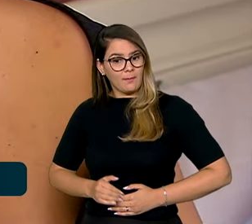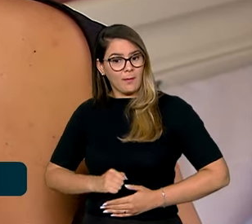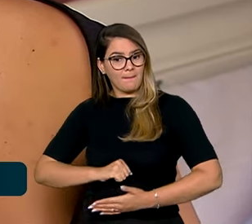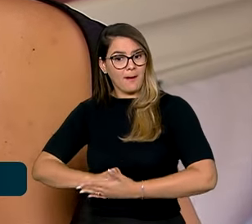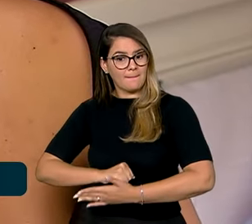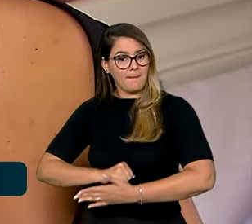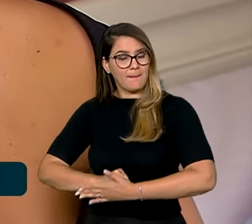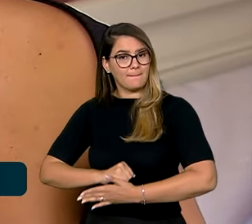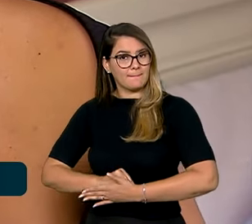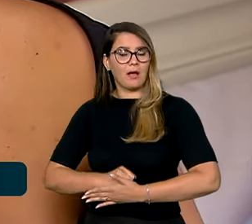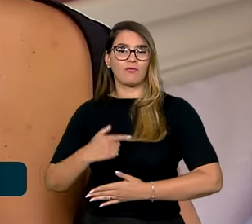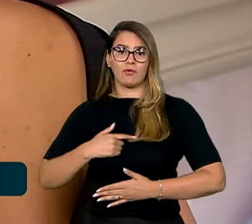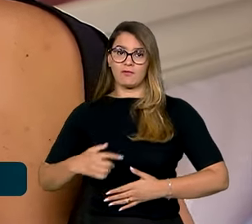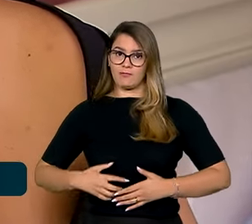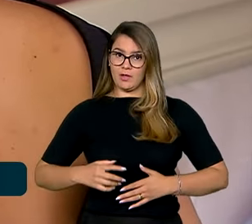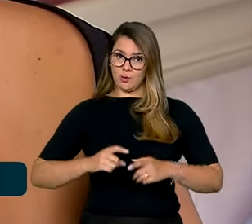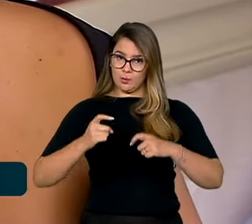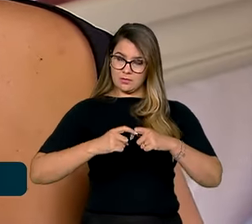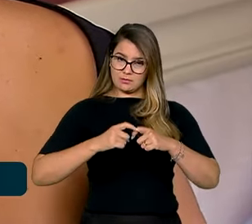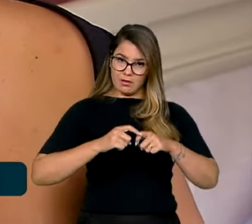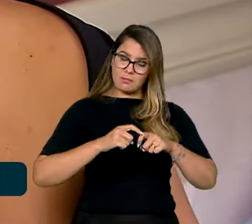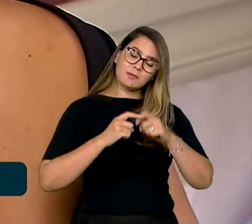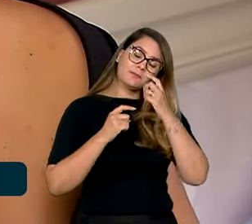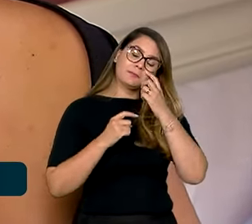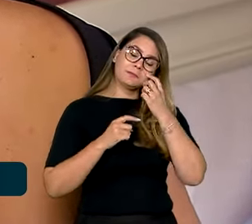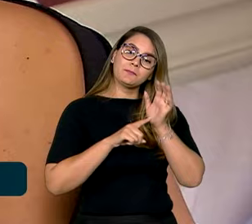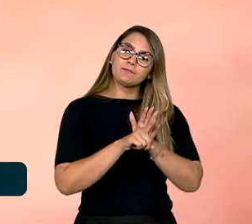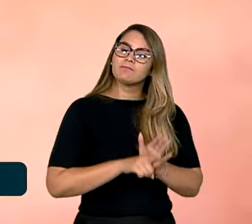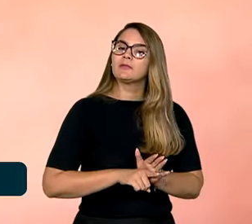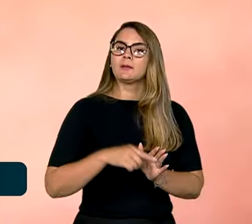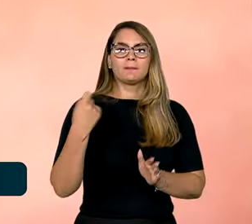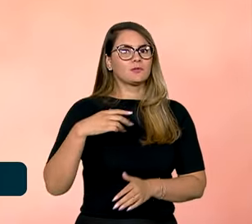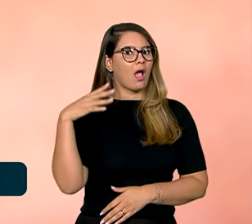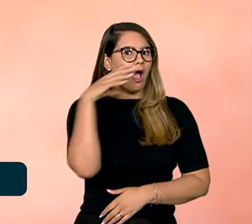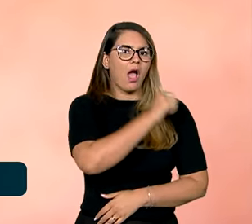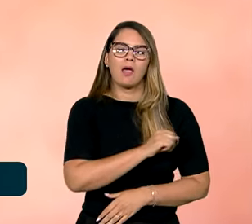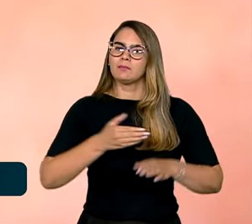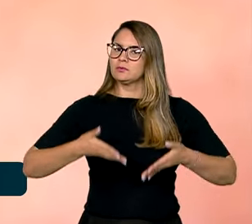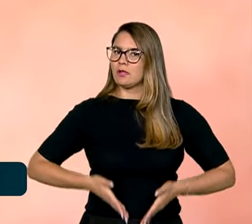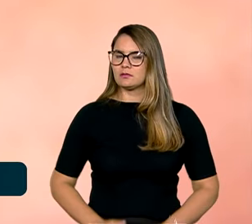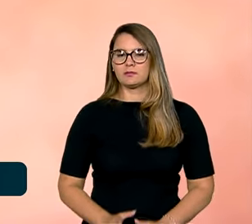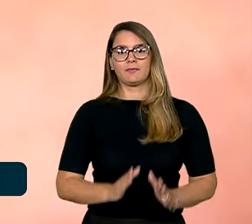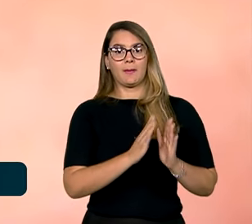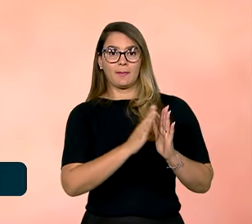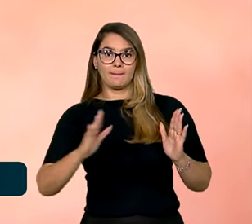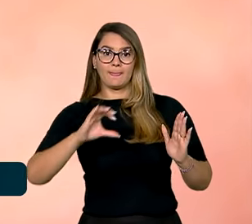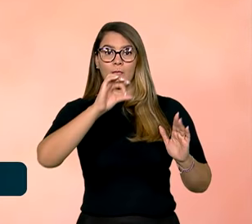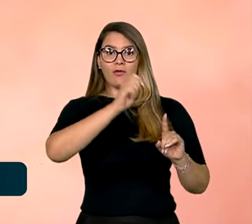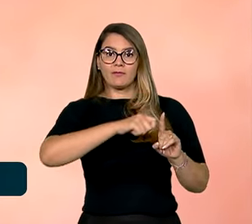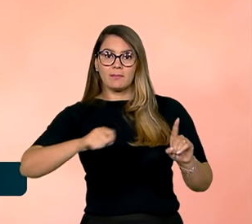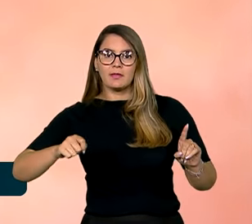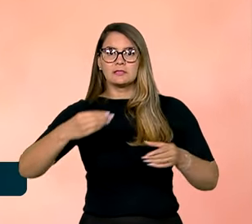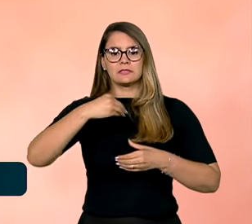6 cardiotopos no dia e aí teve que tirar ela nas pressas. 9 meses dentro da barriga e uma